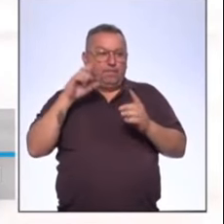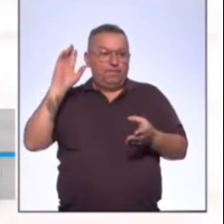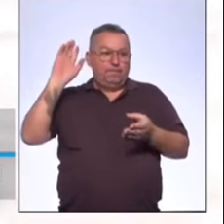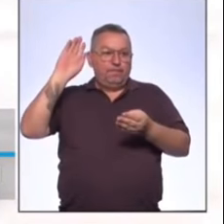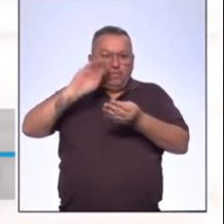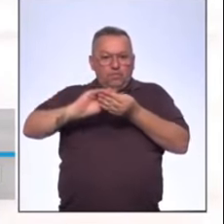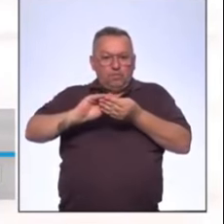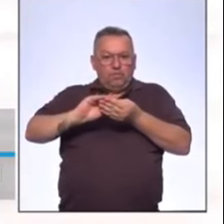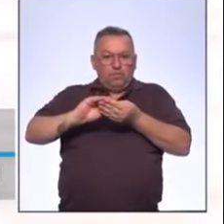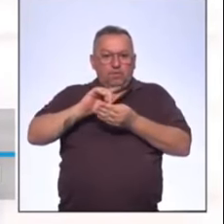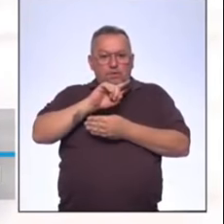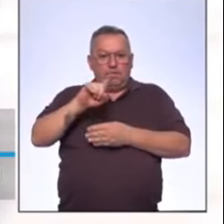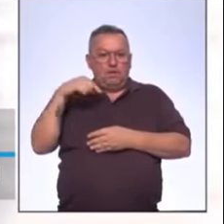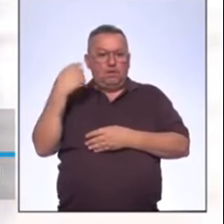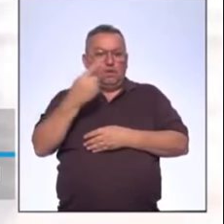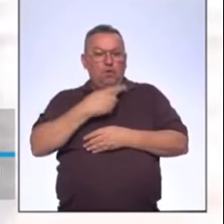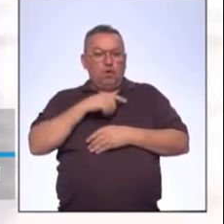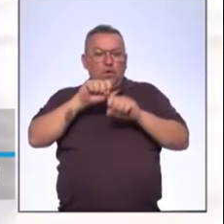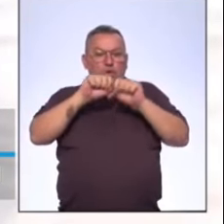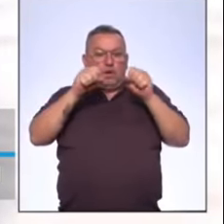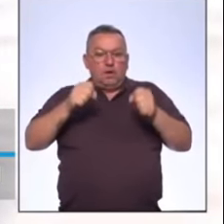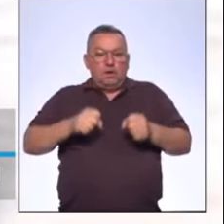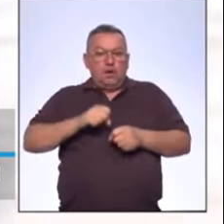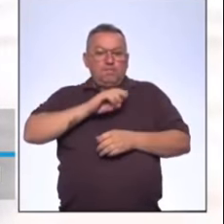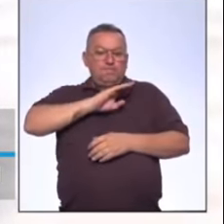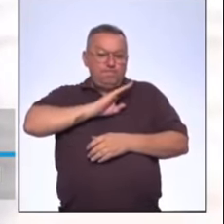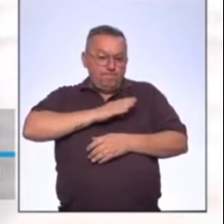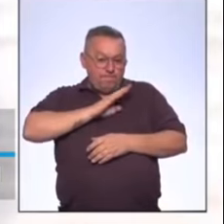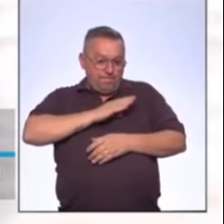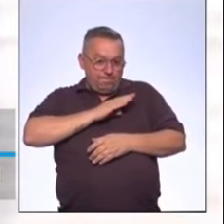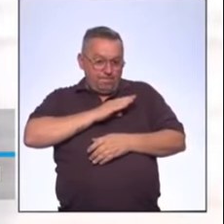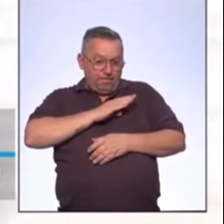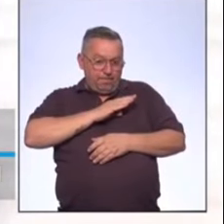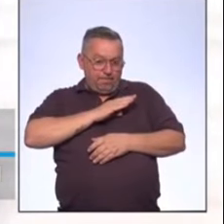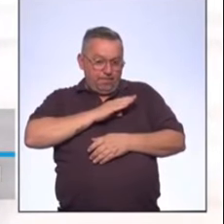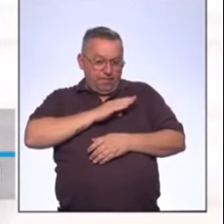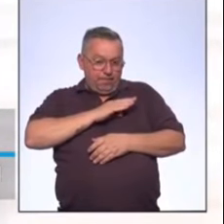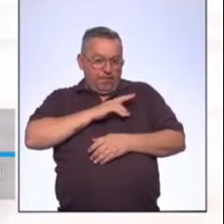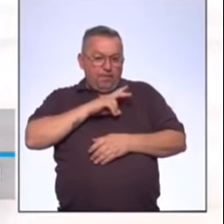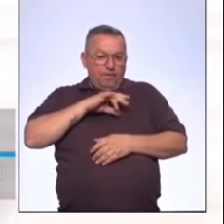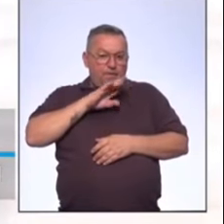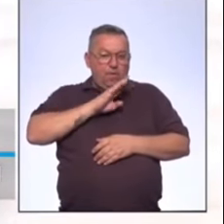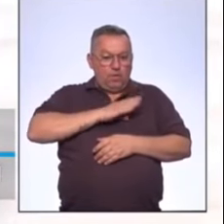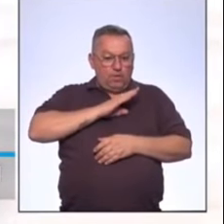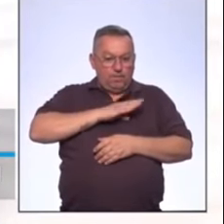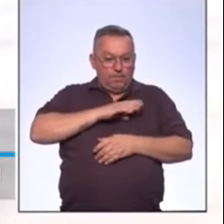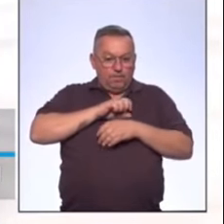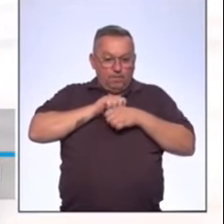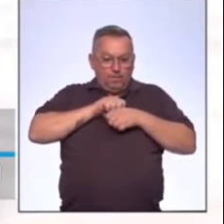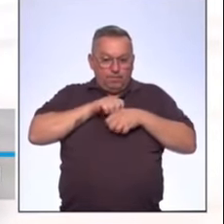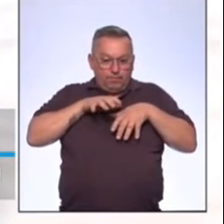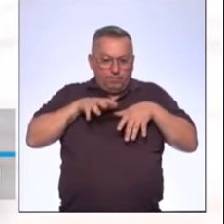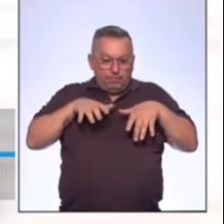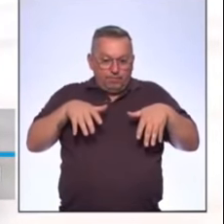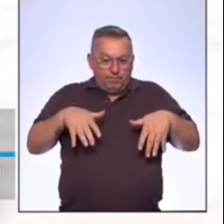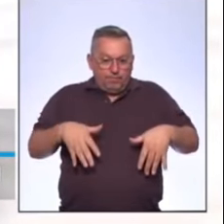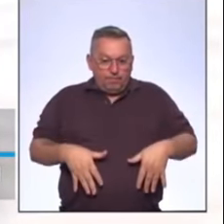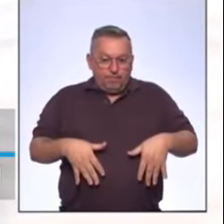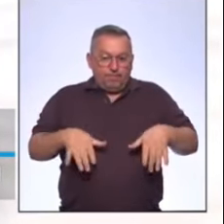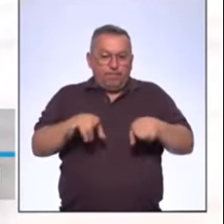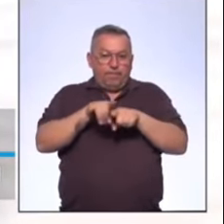resumida, esse é o nosso sistema cardiovascular. Tá? Ele vai ter o coração, vai ter veias e vai